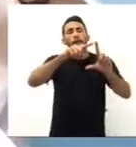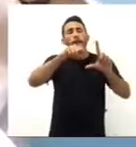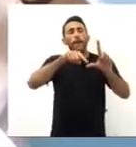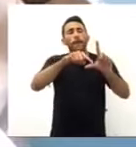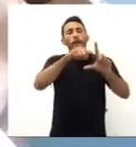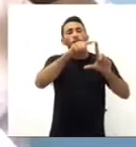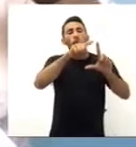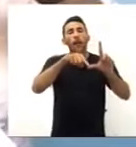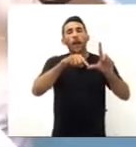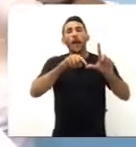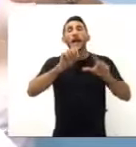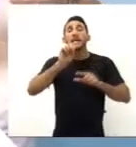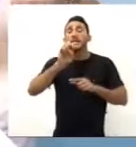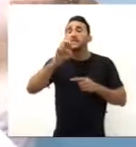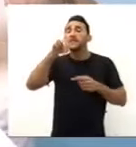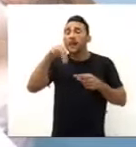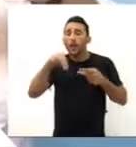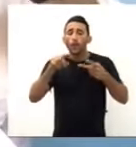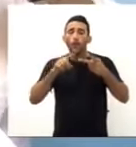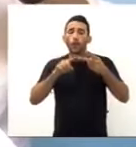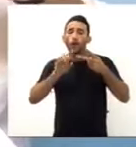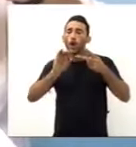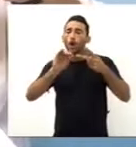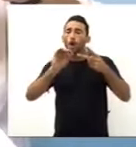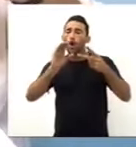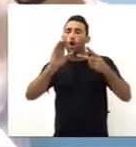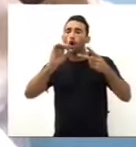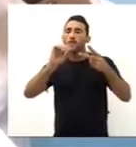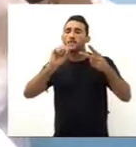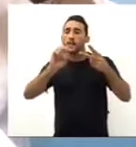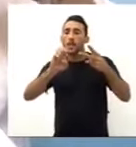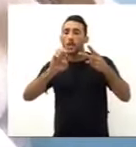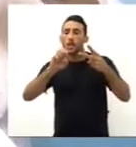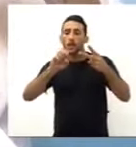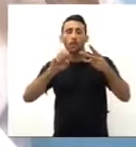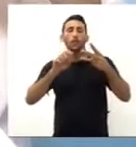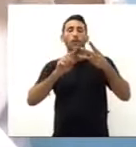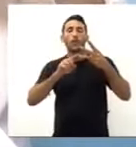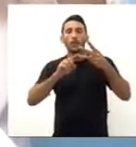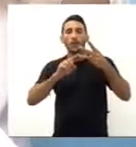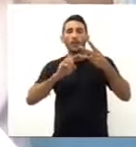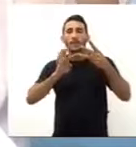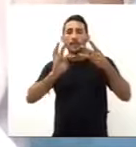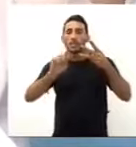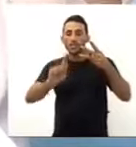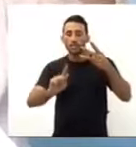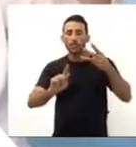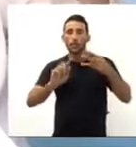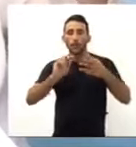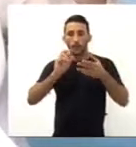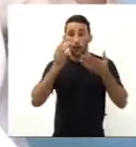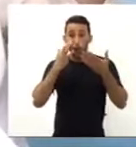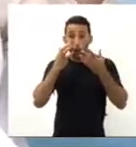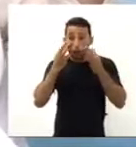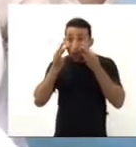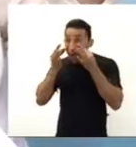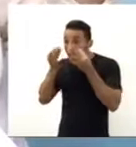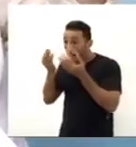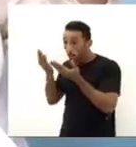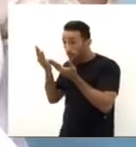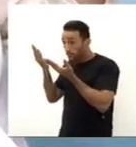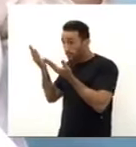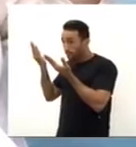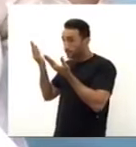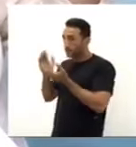do seno, cosseno e tangente, dos catetos, né? Então, eu estou olhando para esse ângulo. Ó, eu estou olhando para